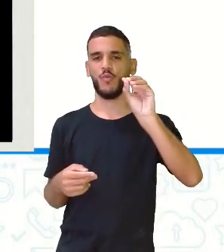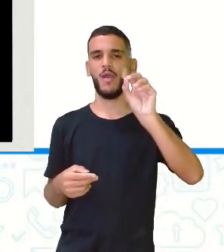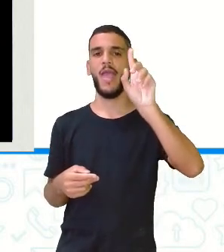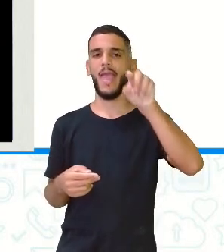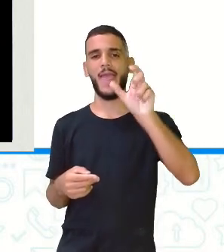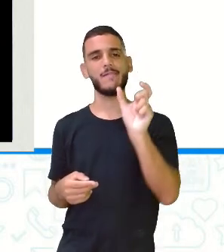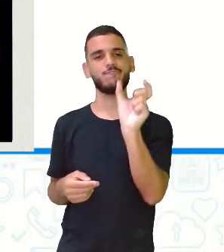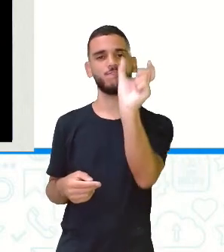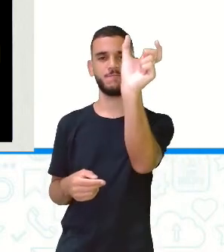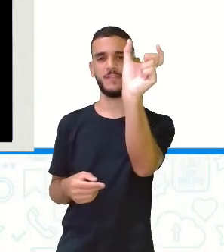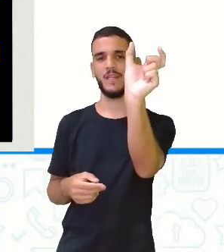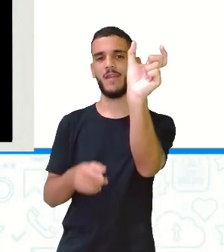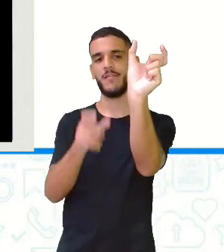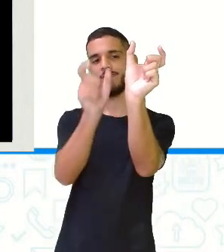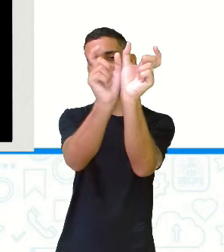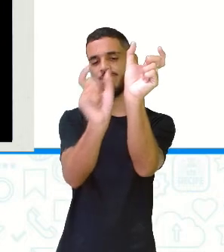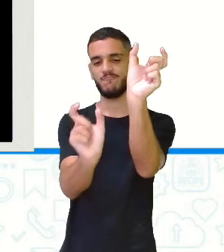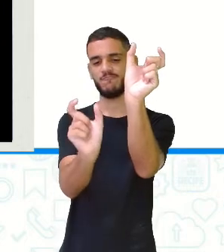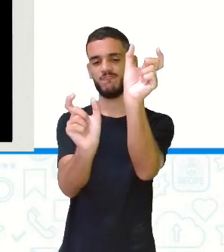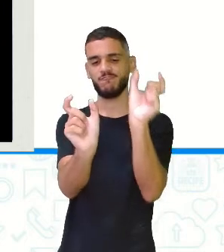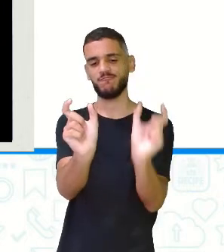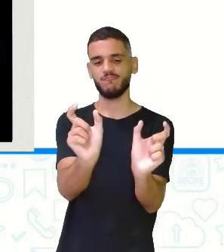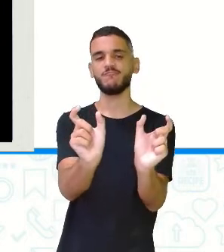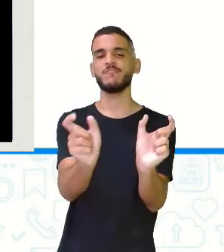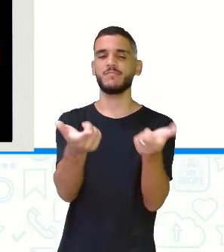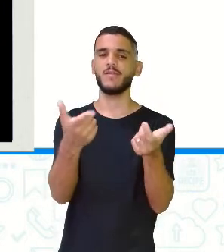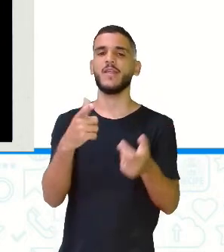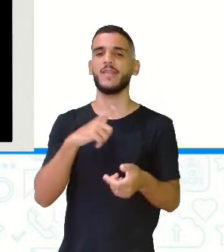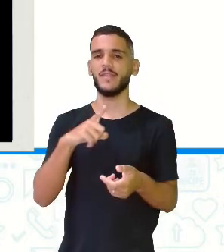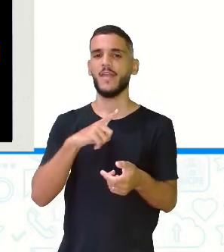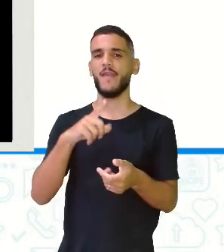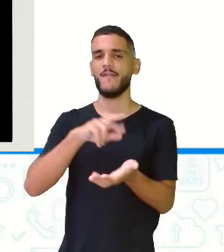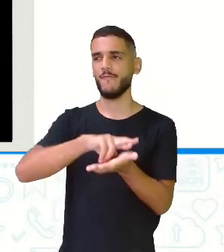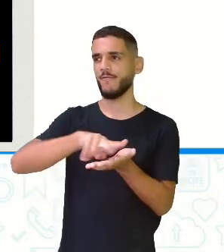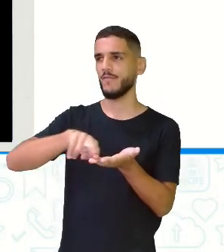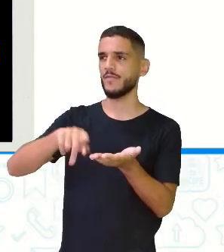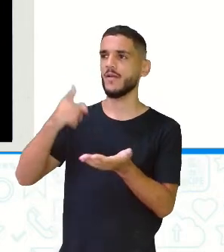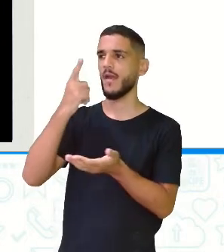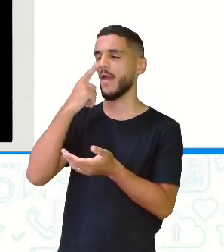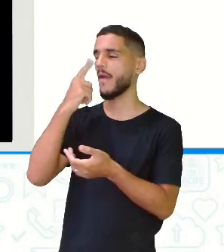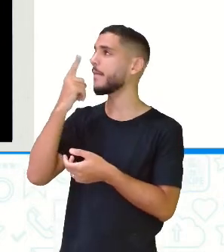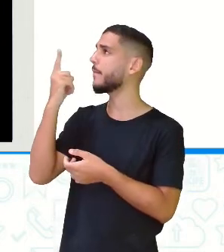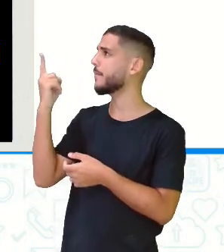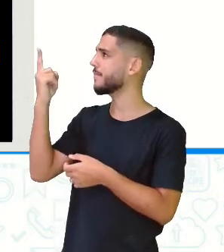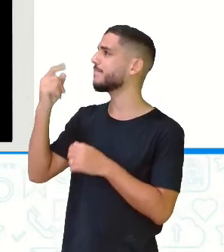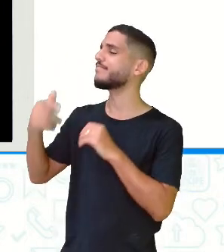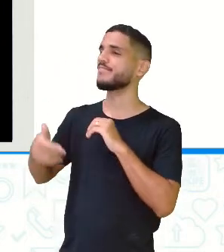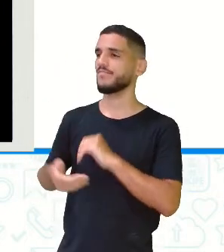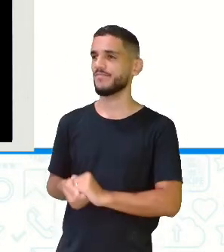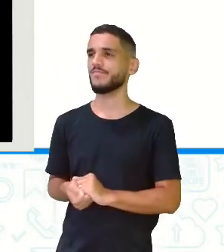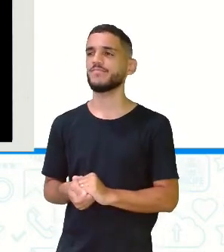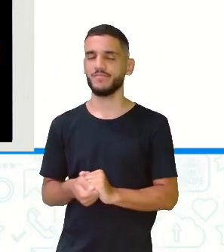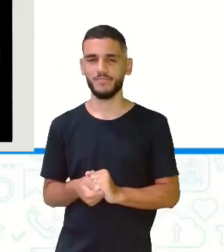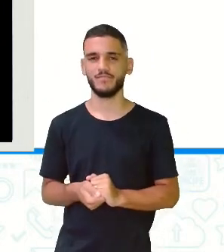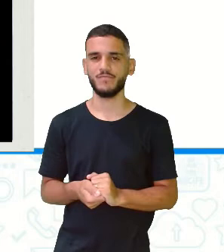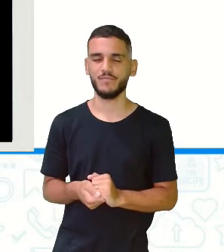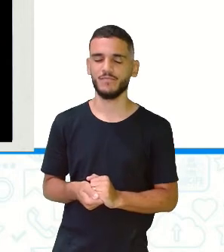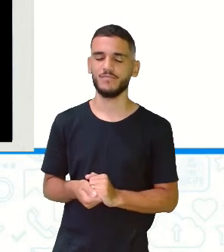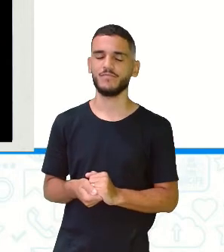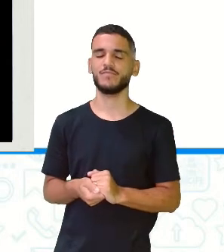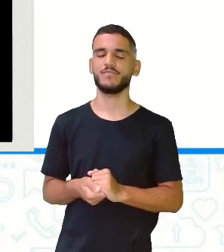de pesquisa. Impaciência, paciência, e intolerância de